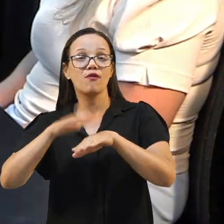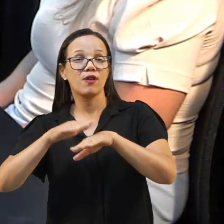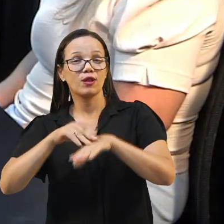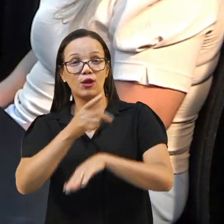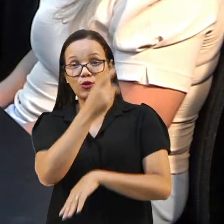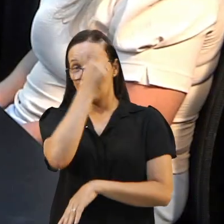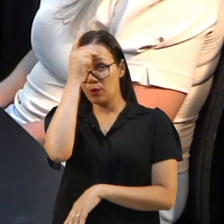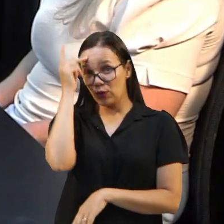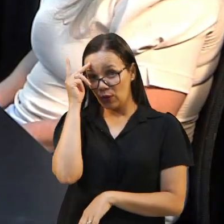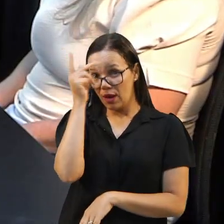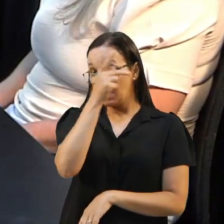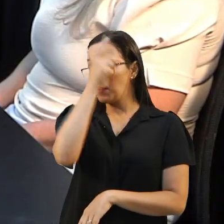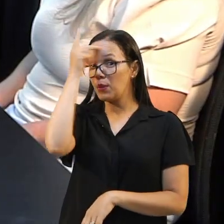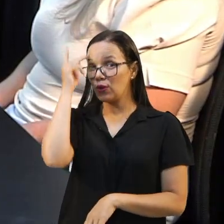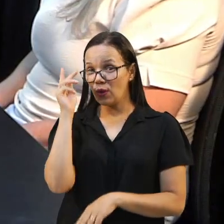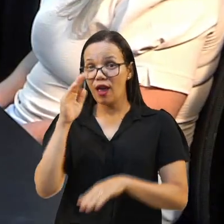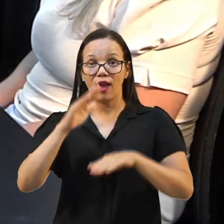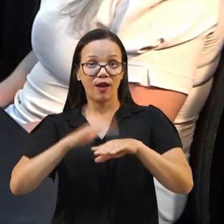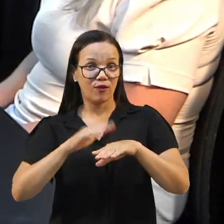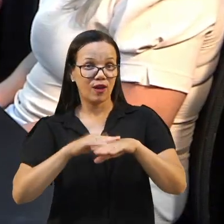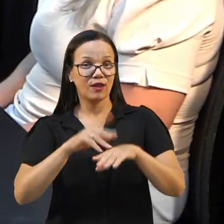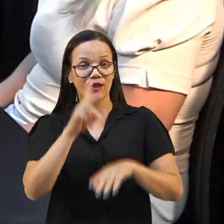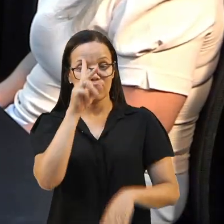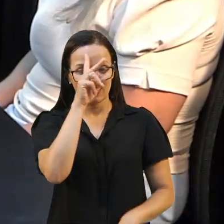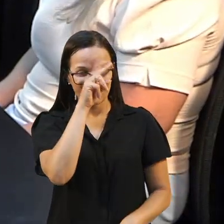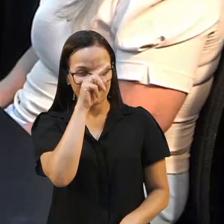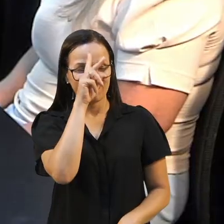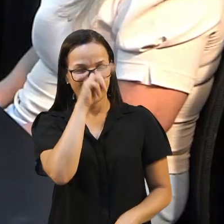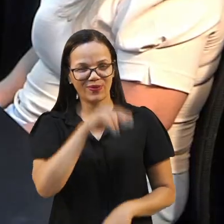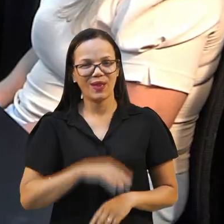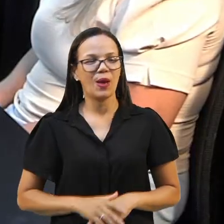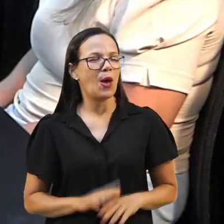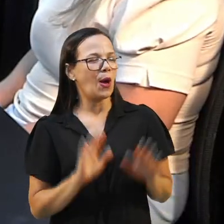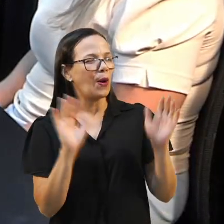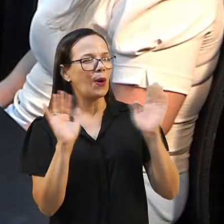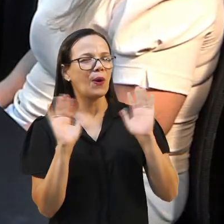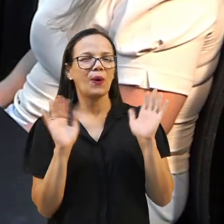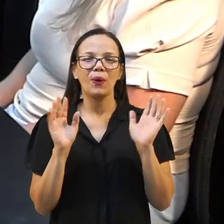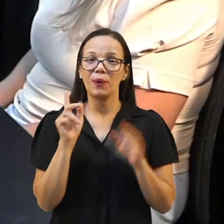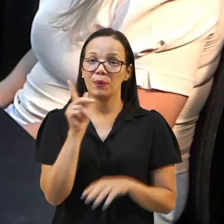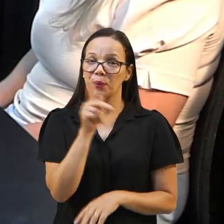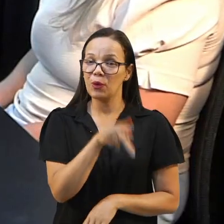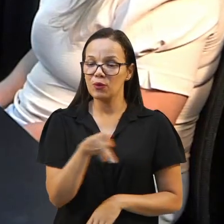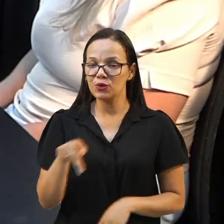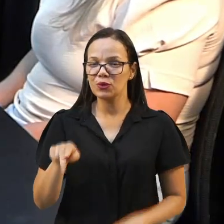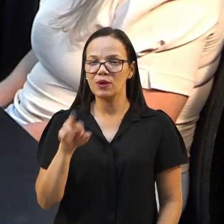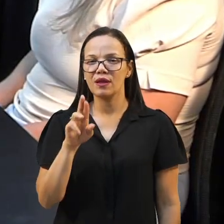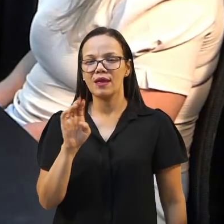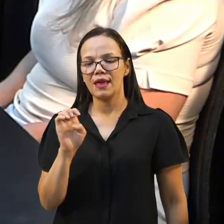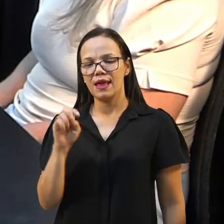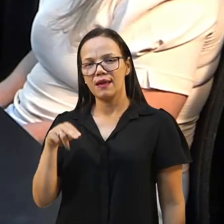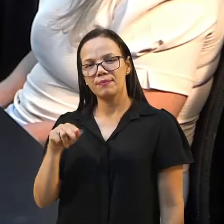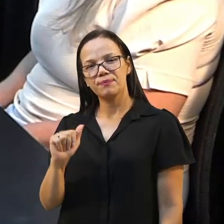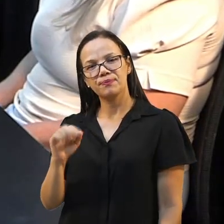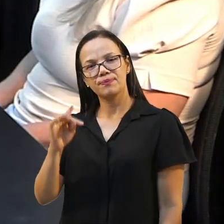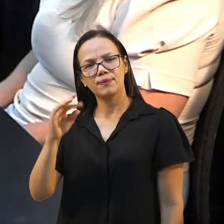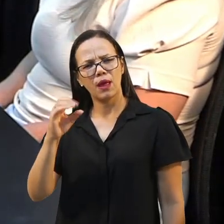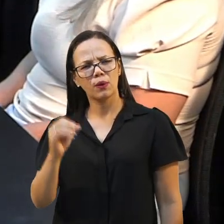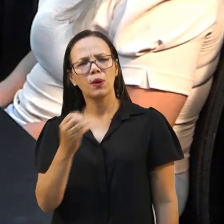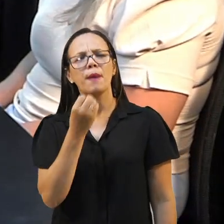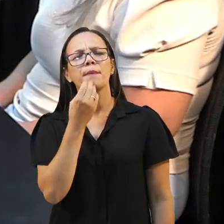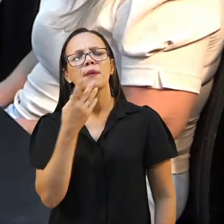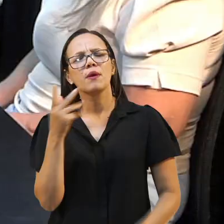de gente e gente é feita de histórias. É isso. Olá, aí. Professor Renato, seja muito bem-vindo ao programa